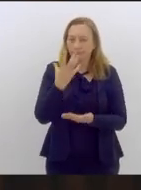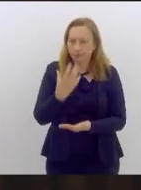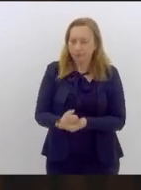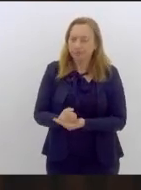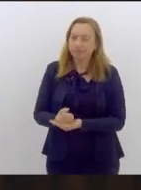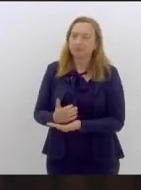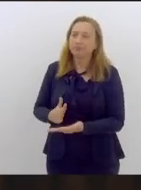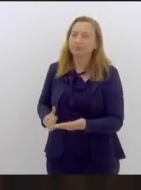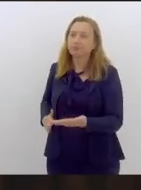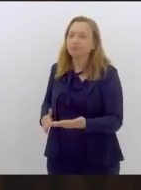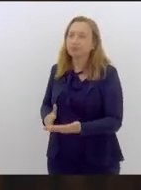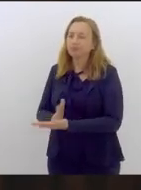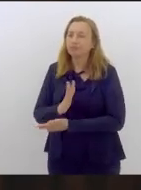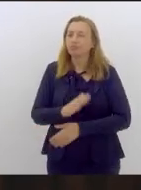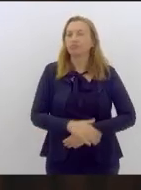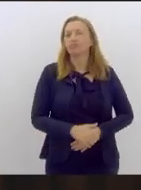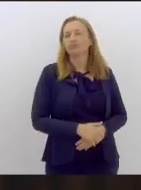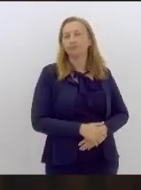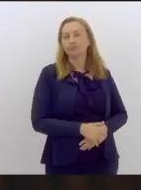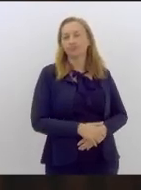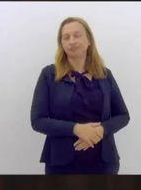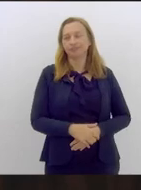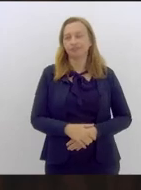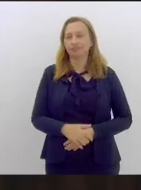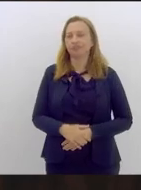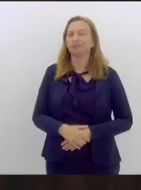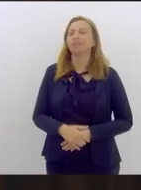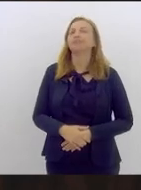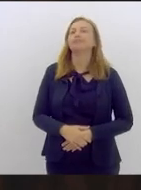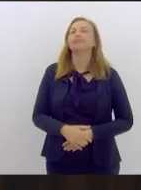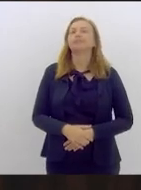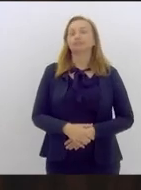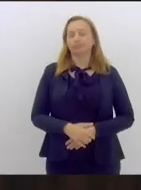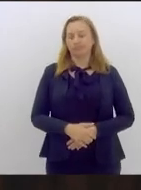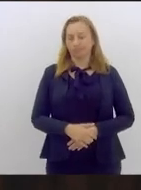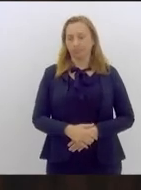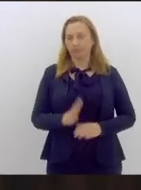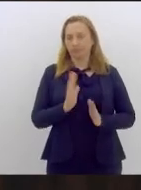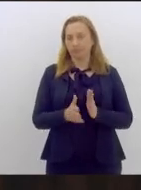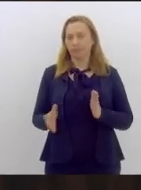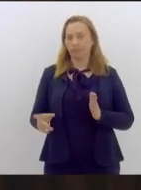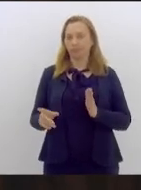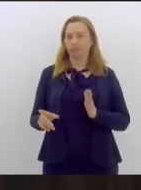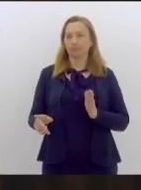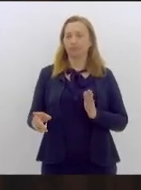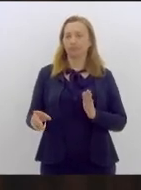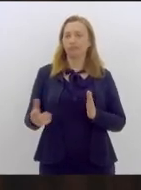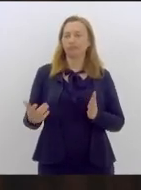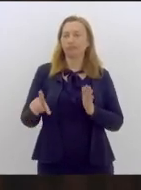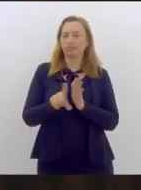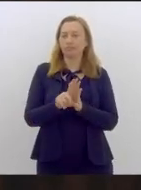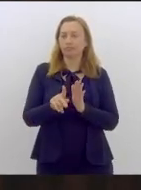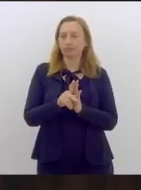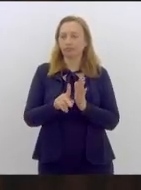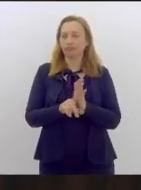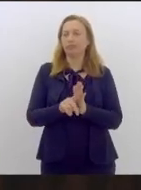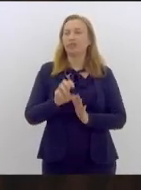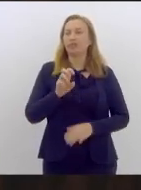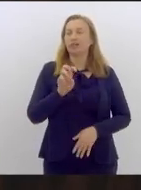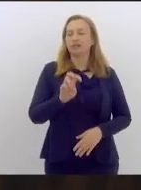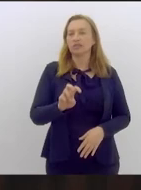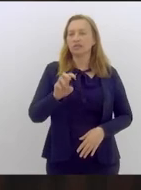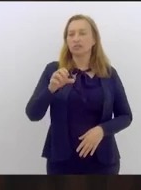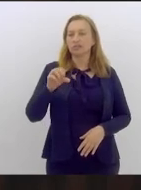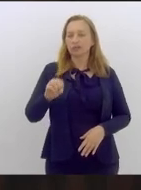aprovam permaneçam como estão. Aprovado. Requer a inclusão na ordem do dia, projeto de lei 5094